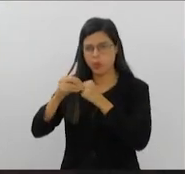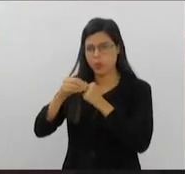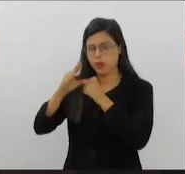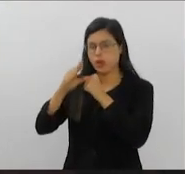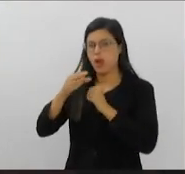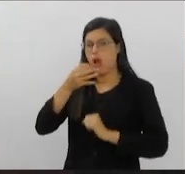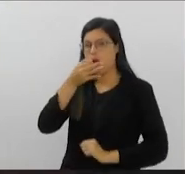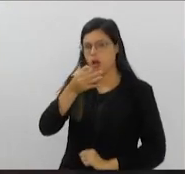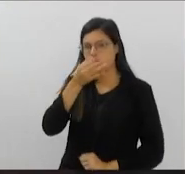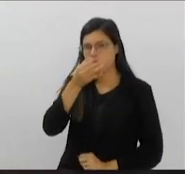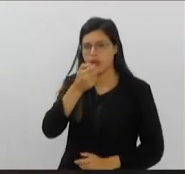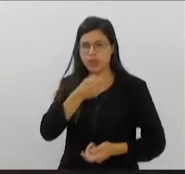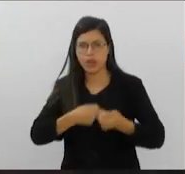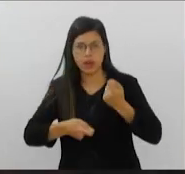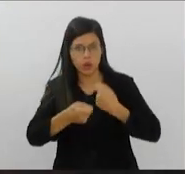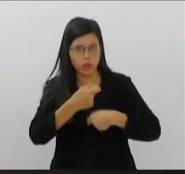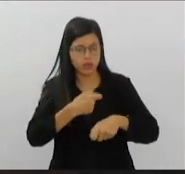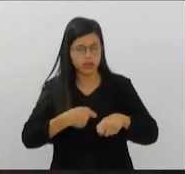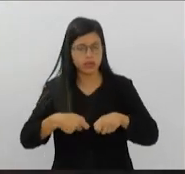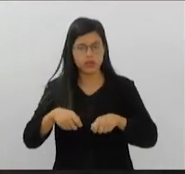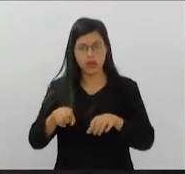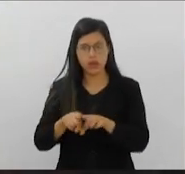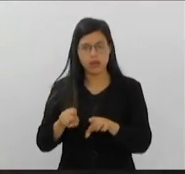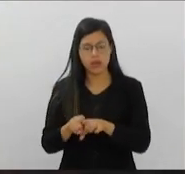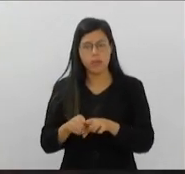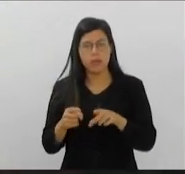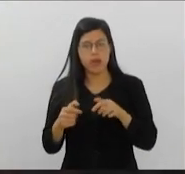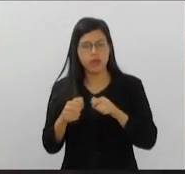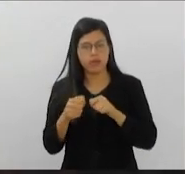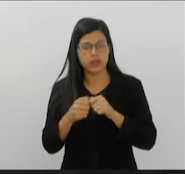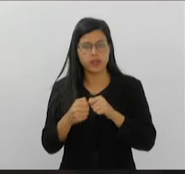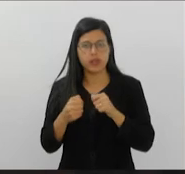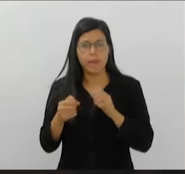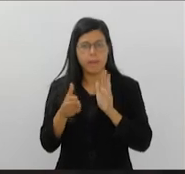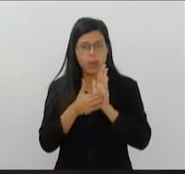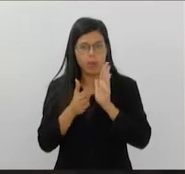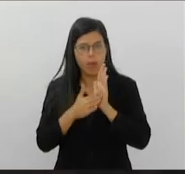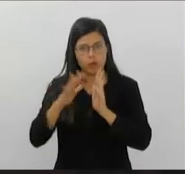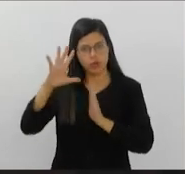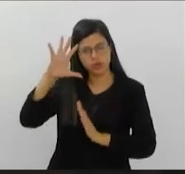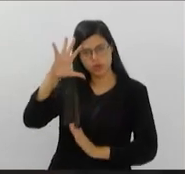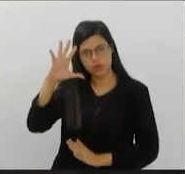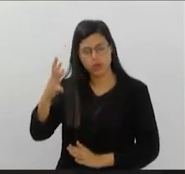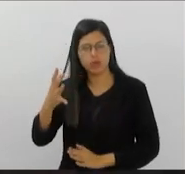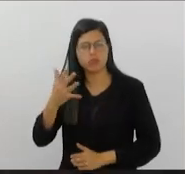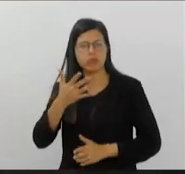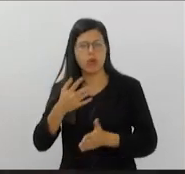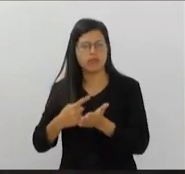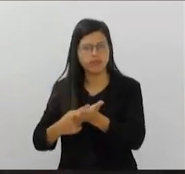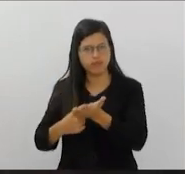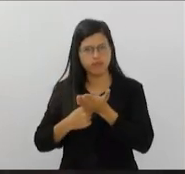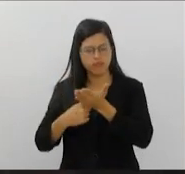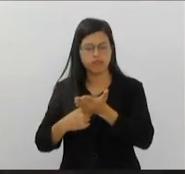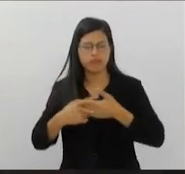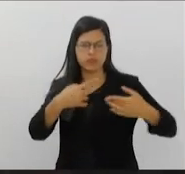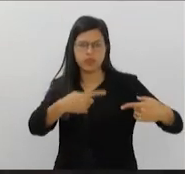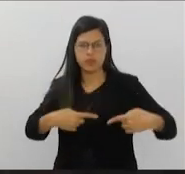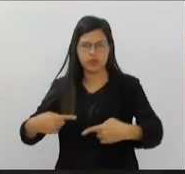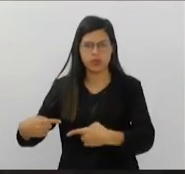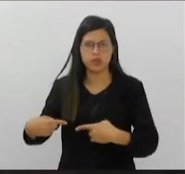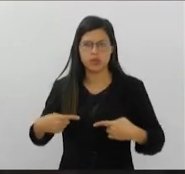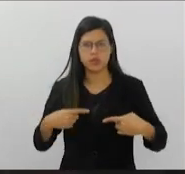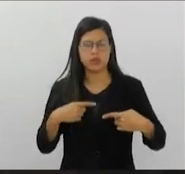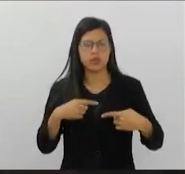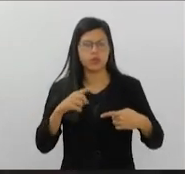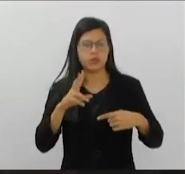argumentar, negociar e construir propostas, soluções e consensos para as discussões e decisões